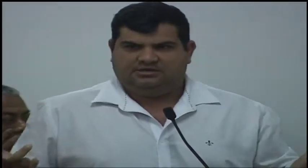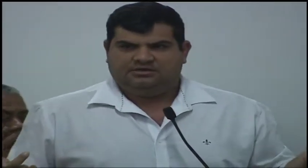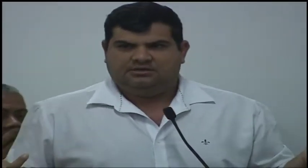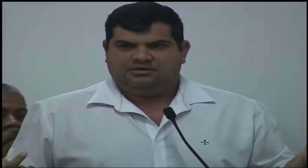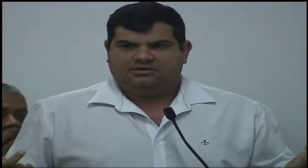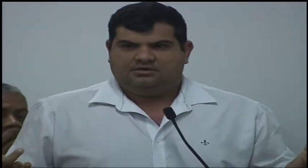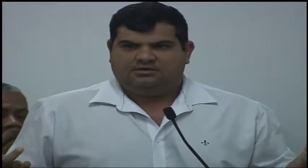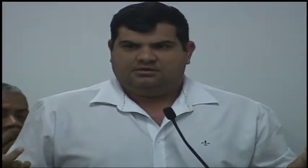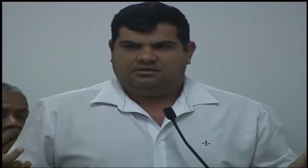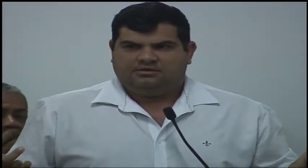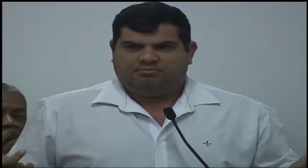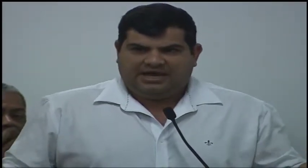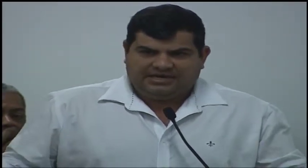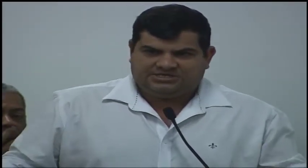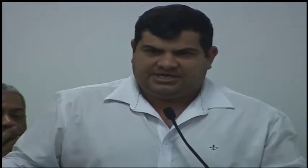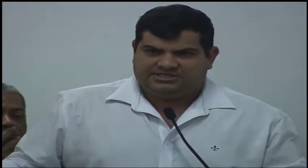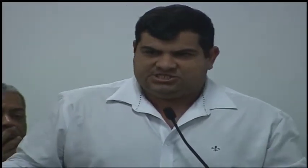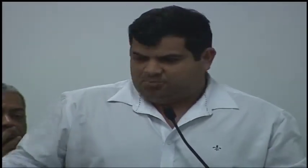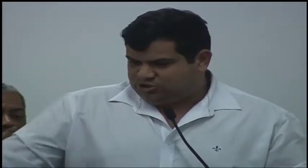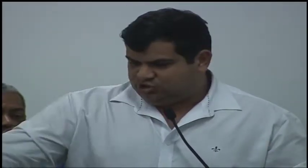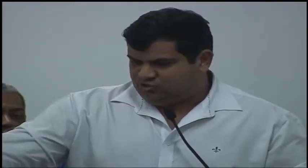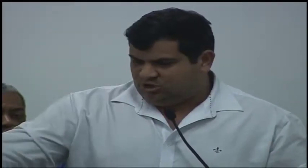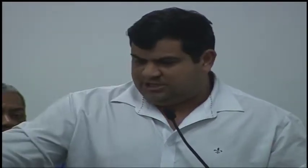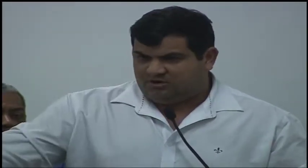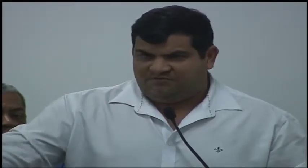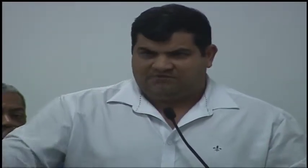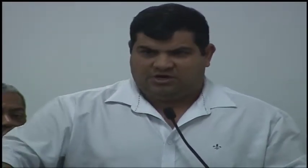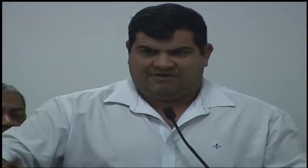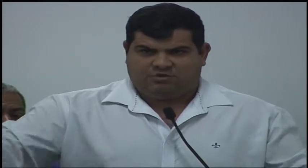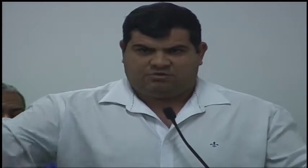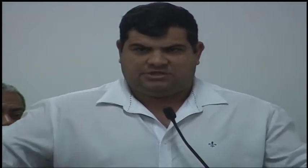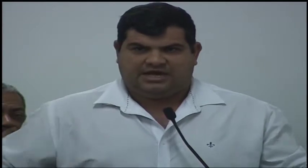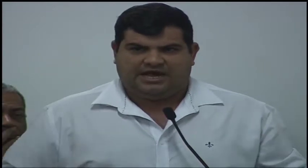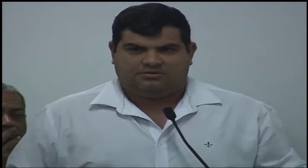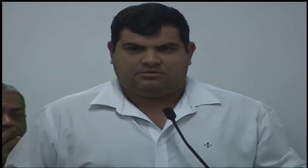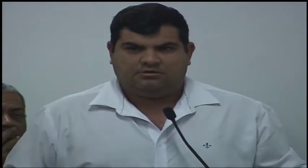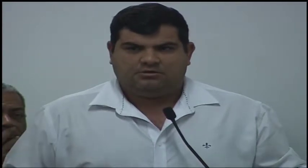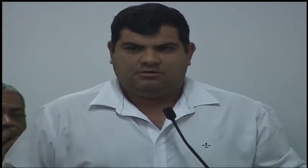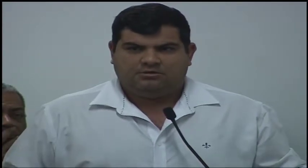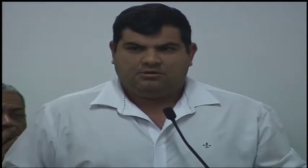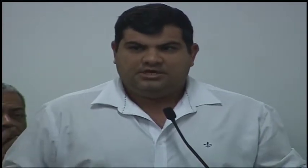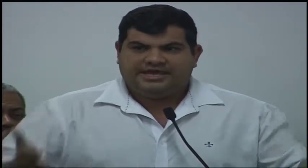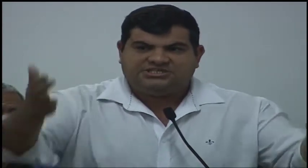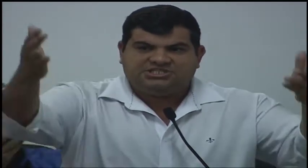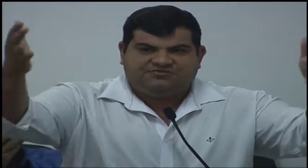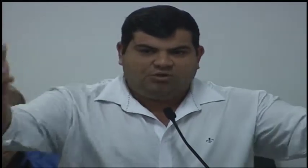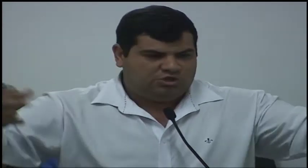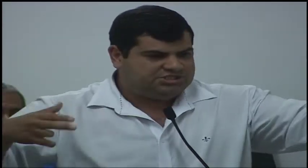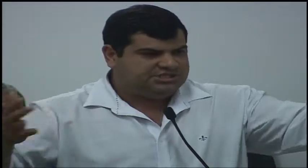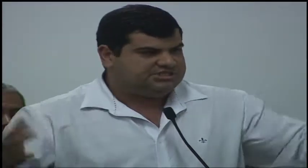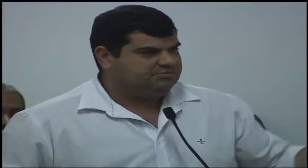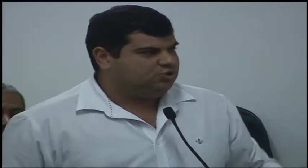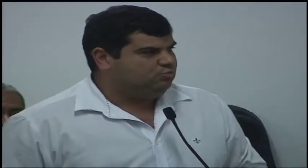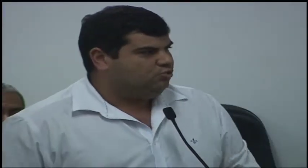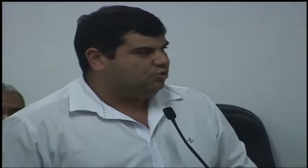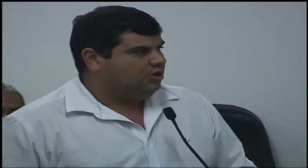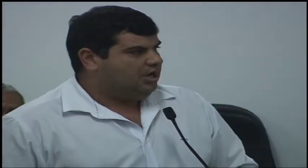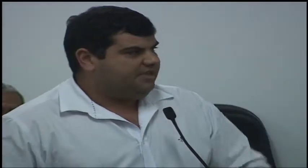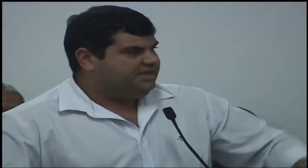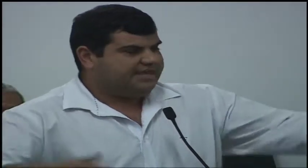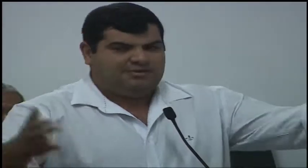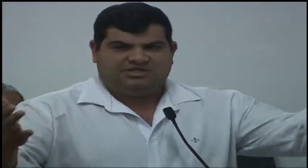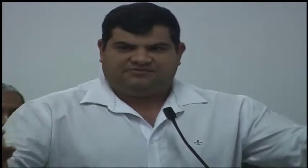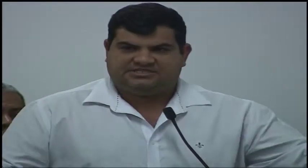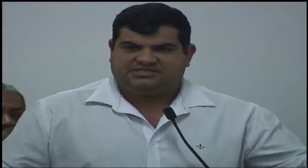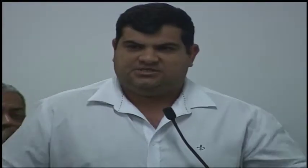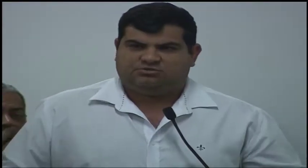renda. Para, gente, se posiciona, ou favorável ao contrário. E aí a gente vê um monte de gente em cima do muro. Aí